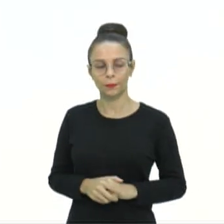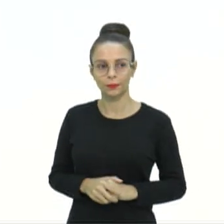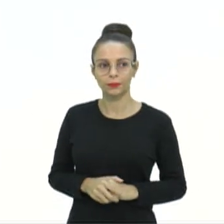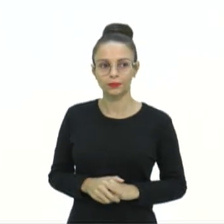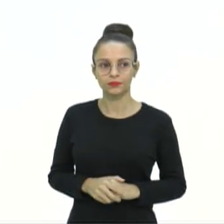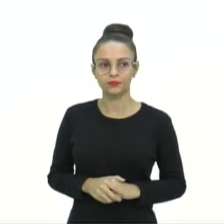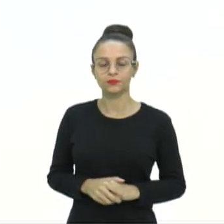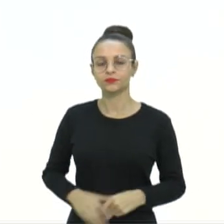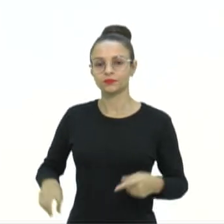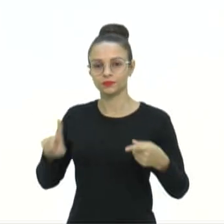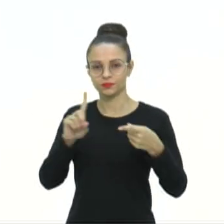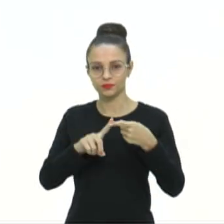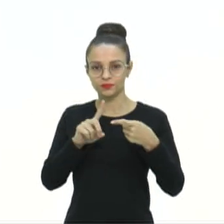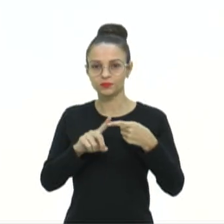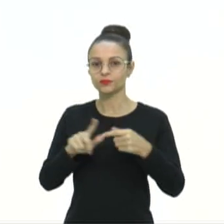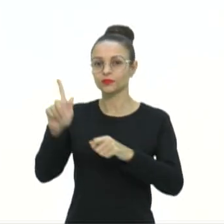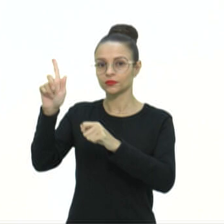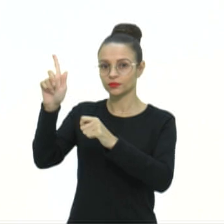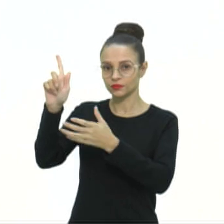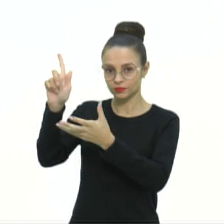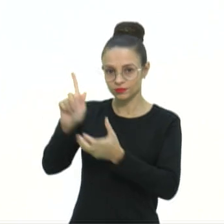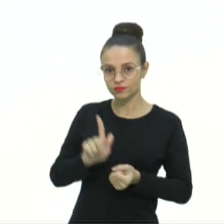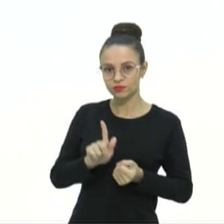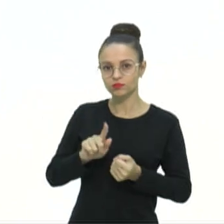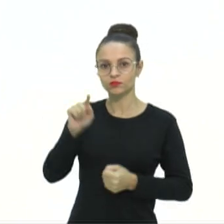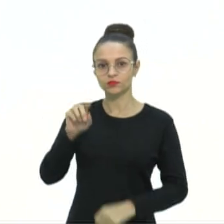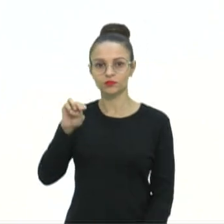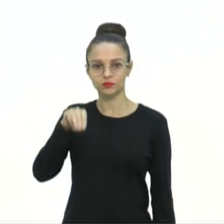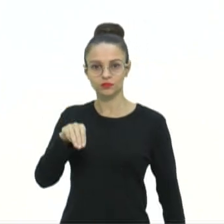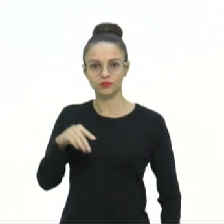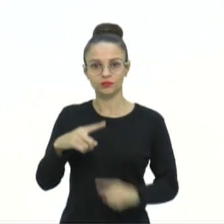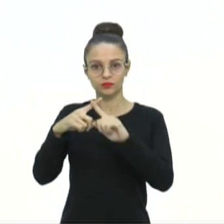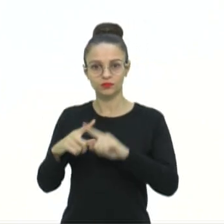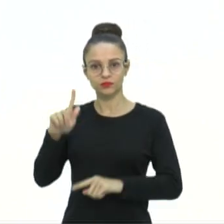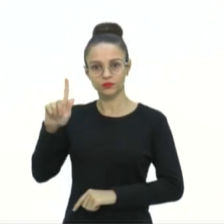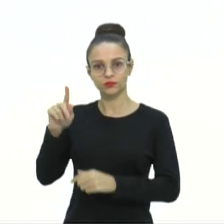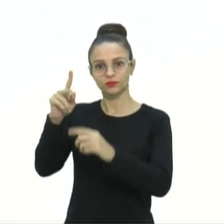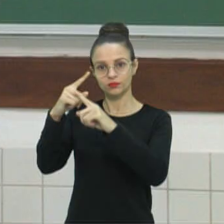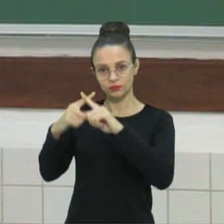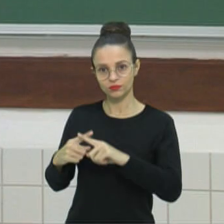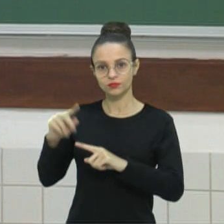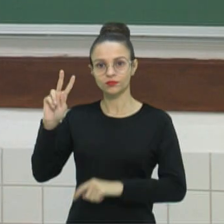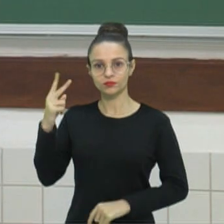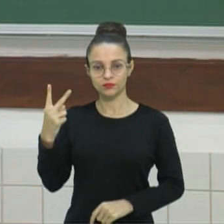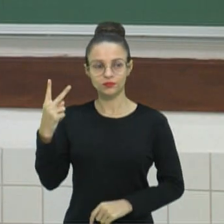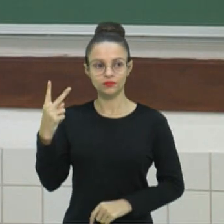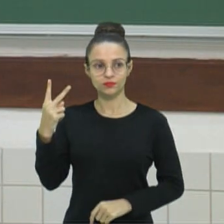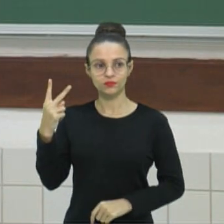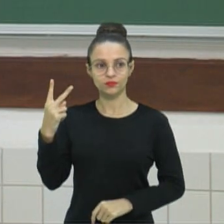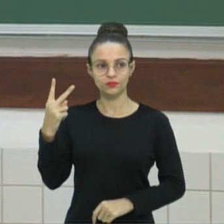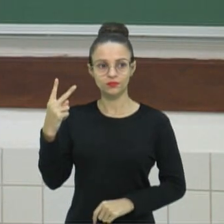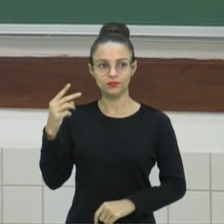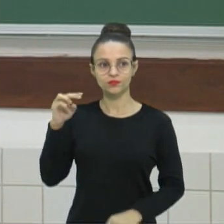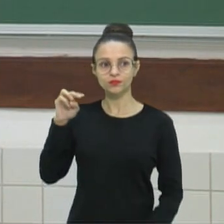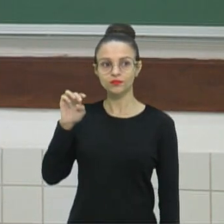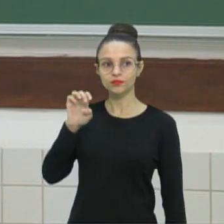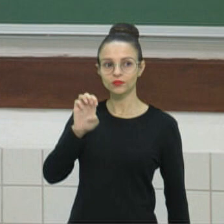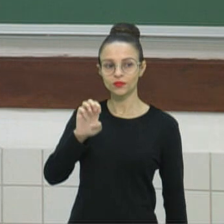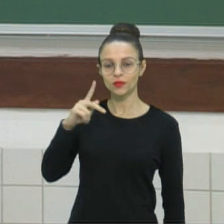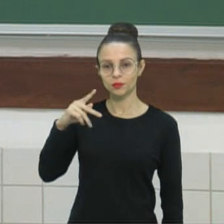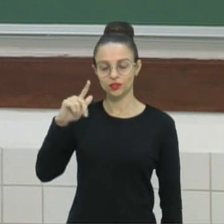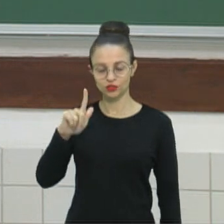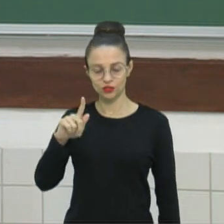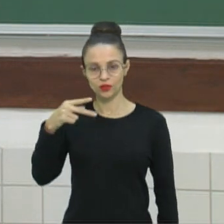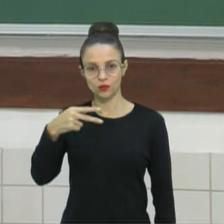é a energia potencial gravitacional, que é a massa vezes a gravidade vezes a altura, M e EPG é igual